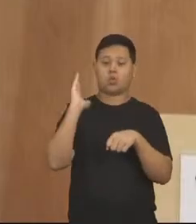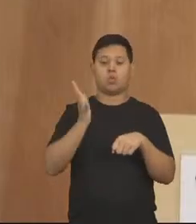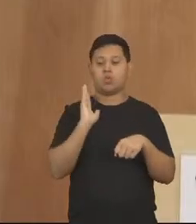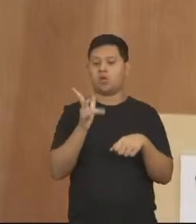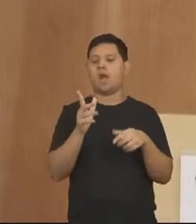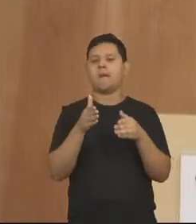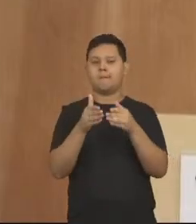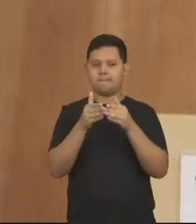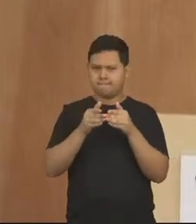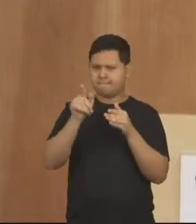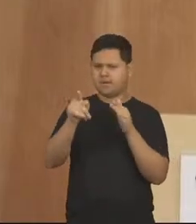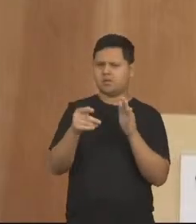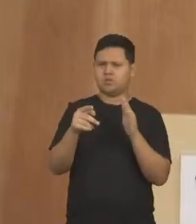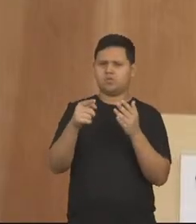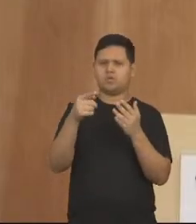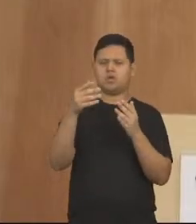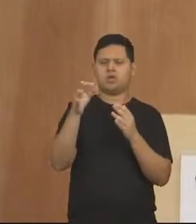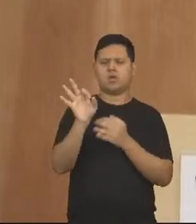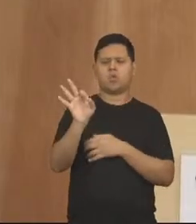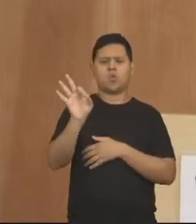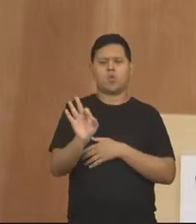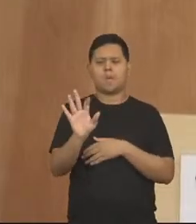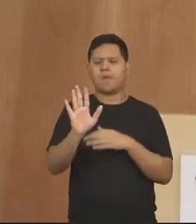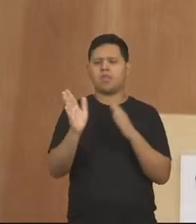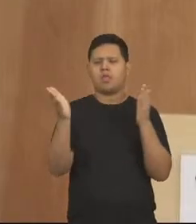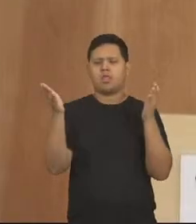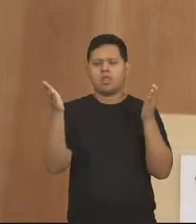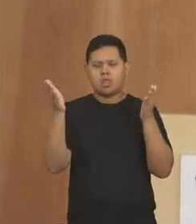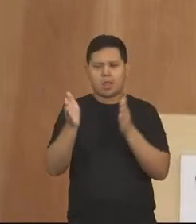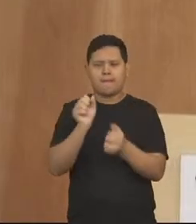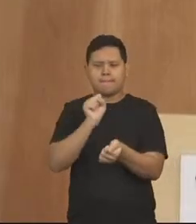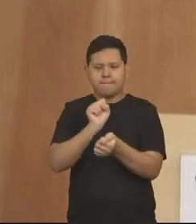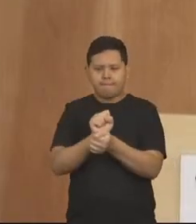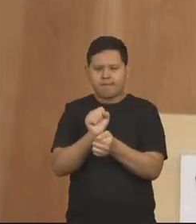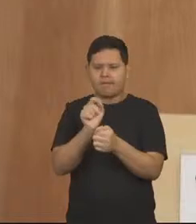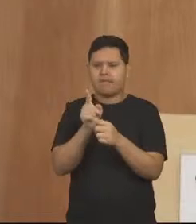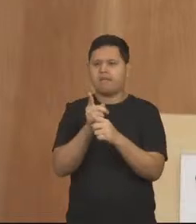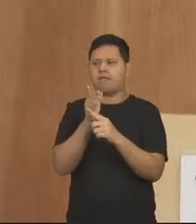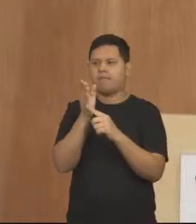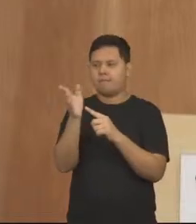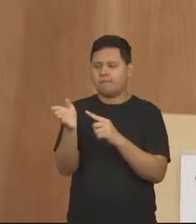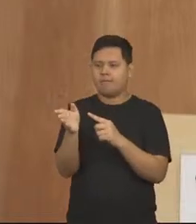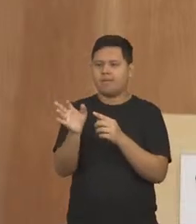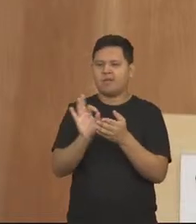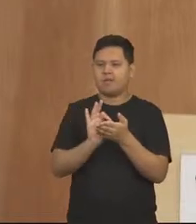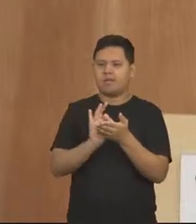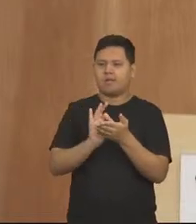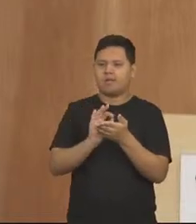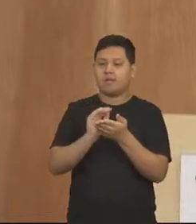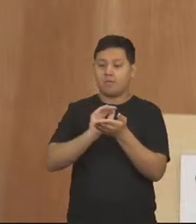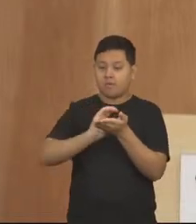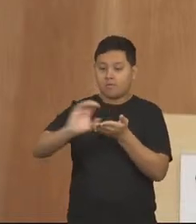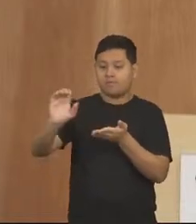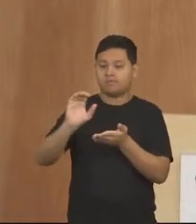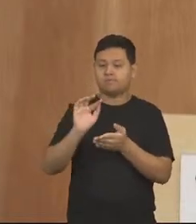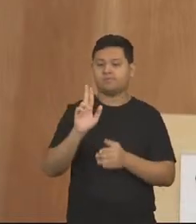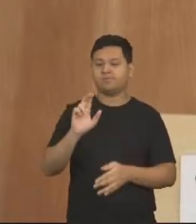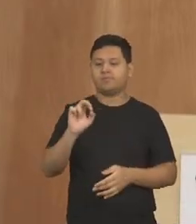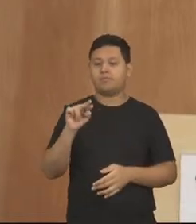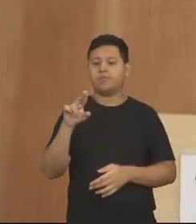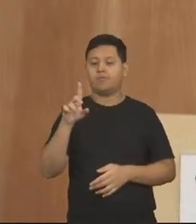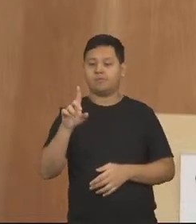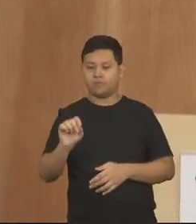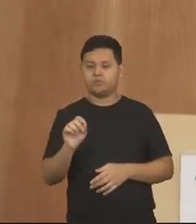retenção de uma porcentagem de todo esse repasse para o fundo. Então, foi uma tratativa juntamente